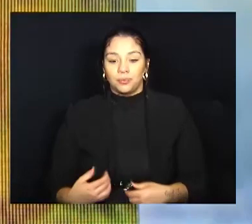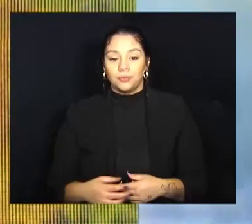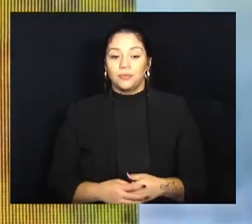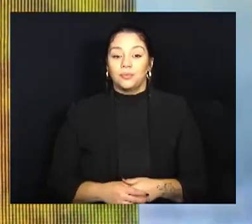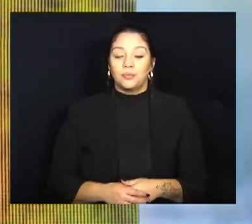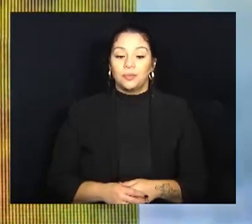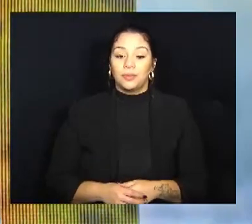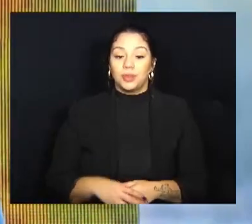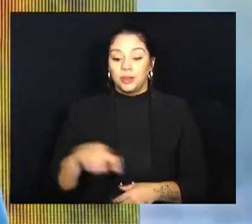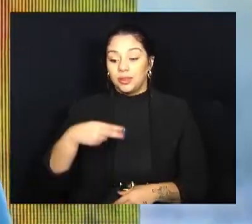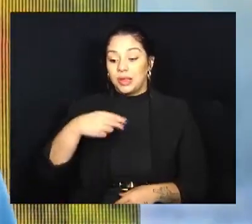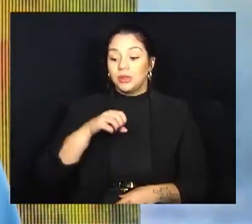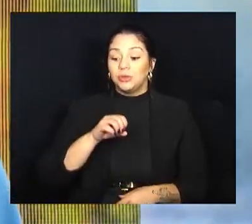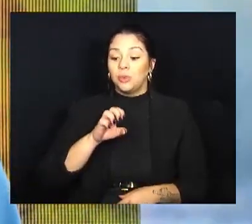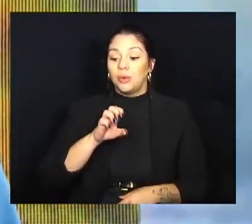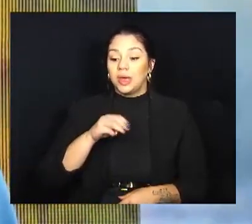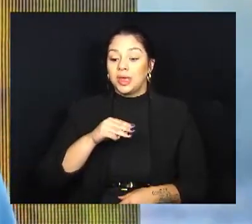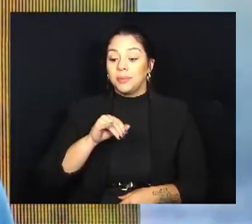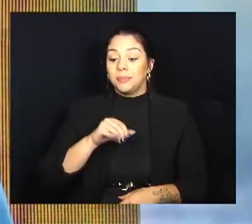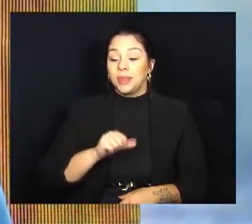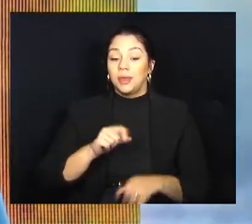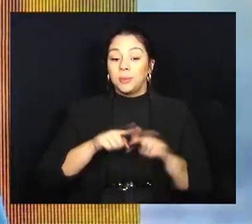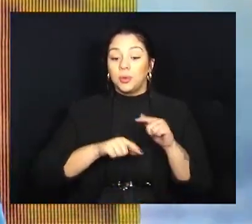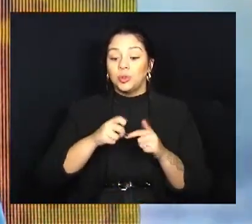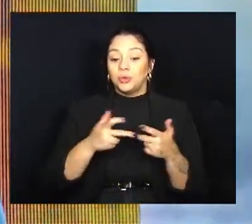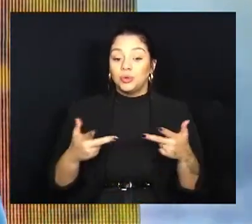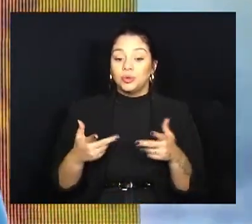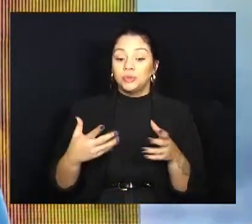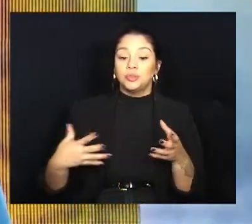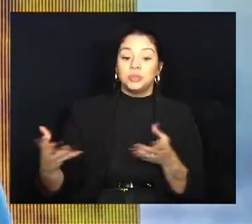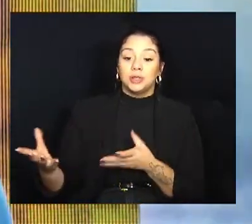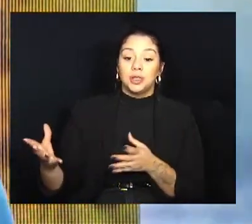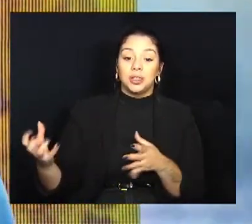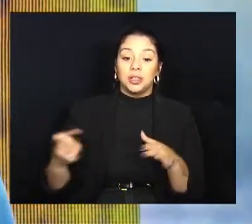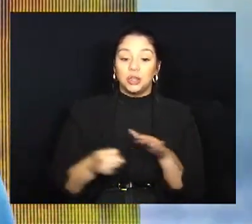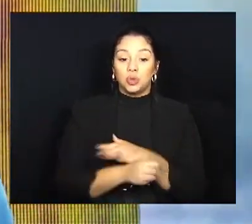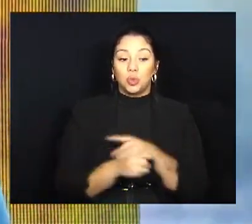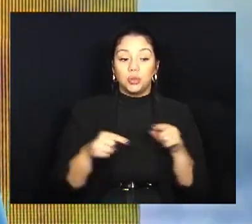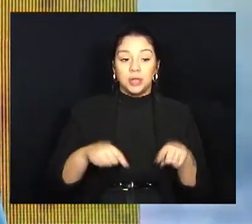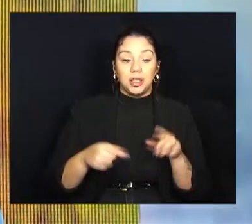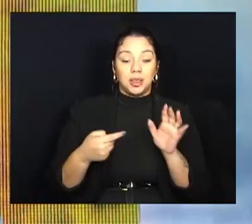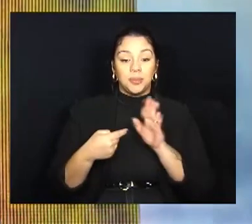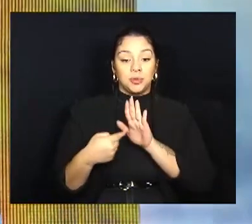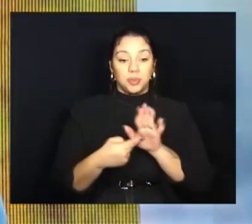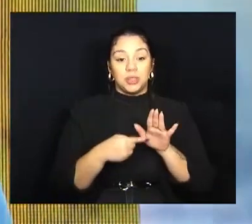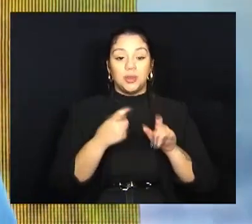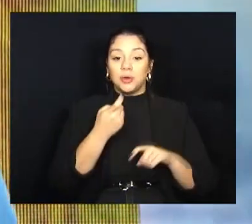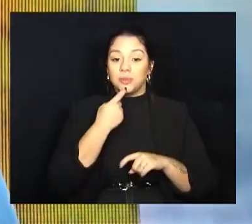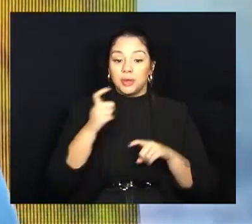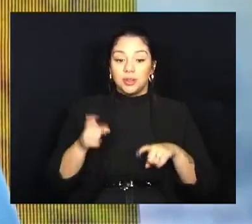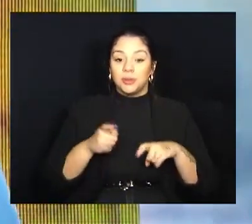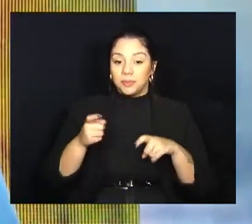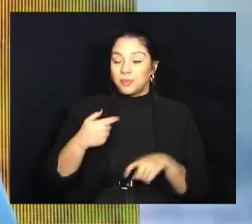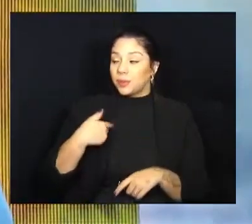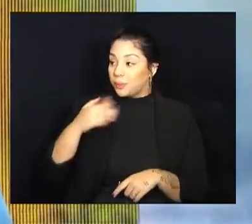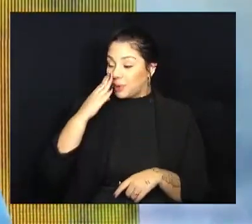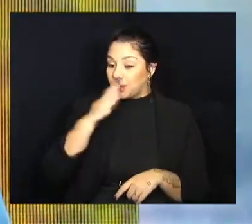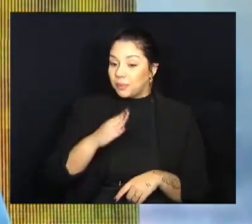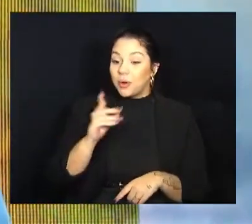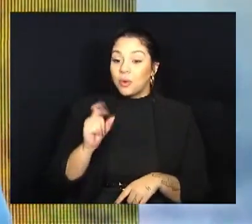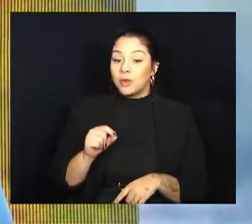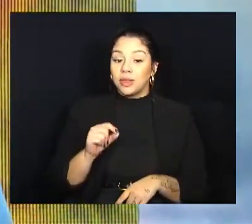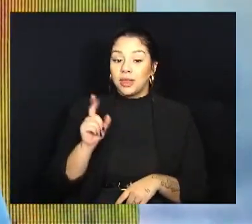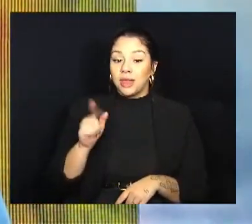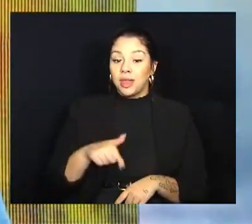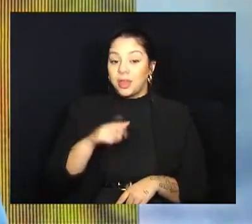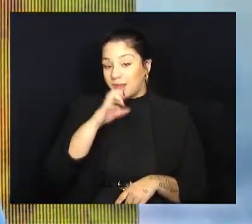Noêmia, quais foram os produtos que você trouxe hoje aqui para a exposição Campinas Rural? O principal produto é laranjinha quincan,